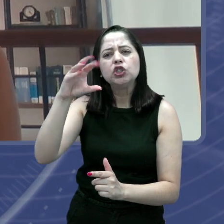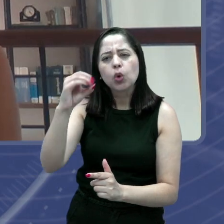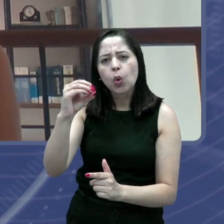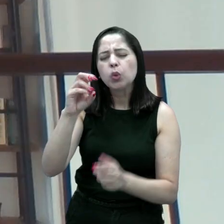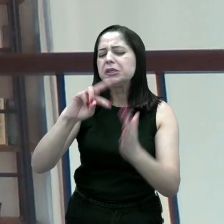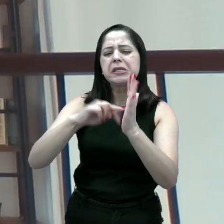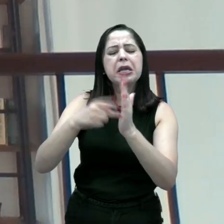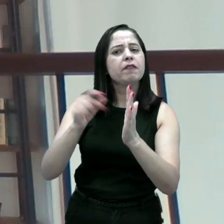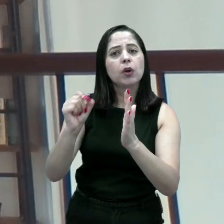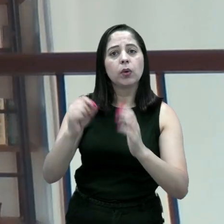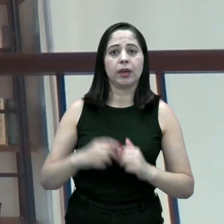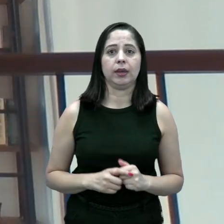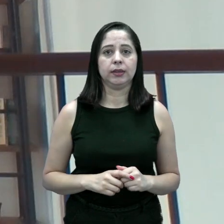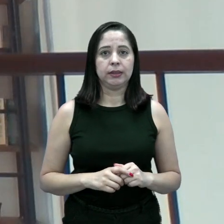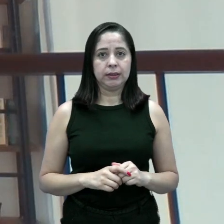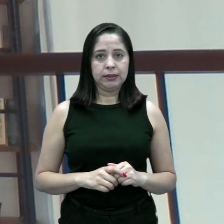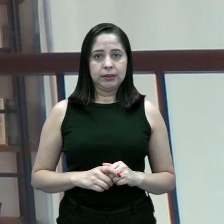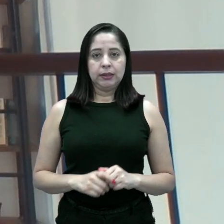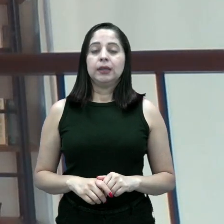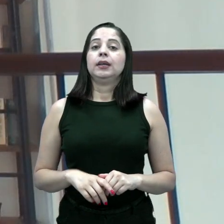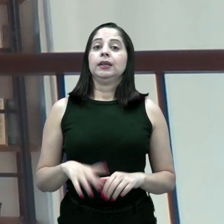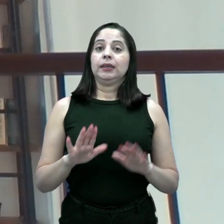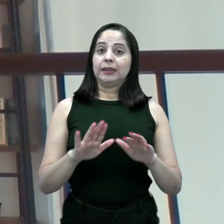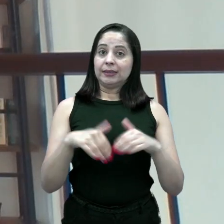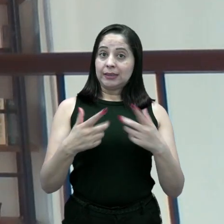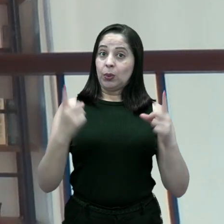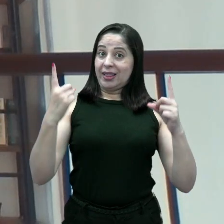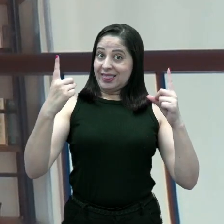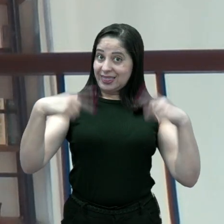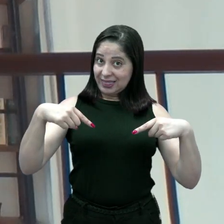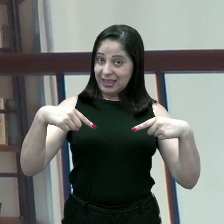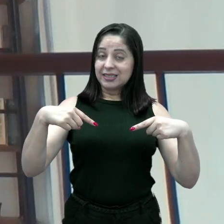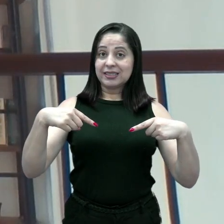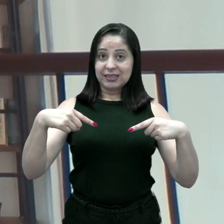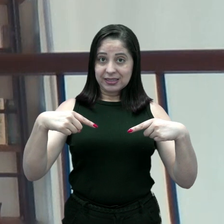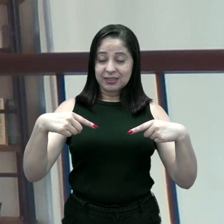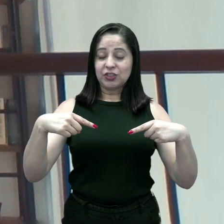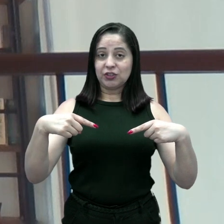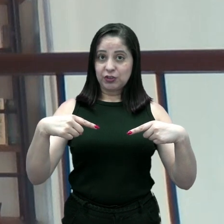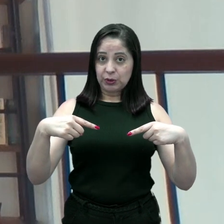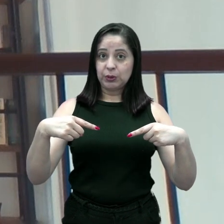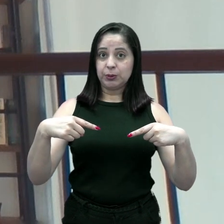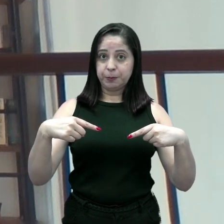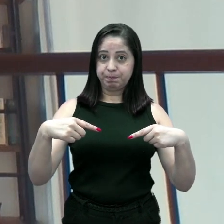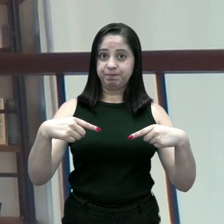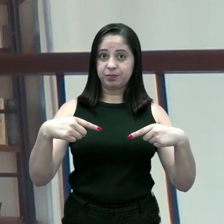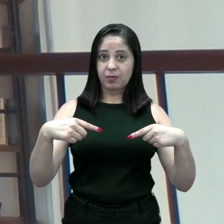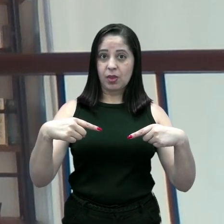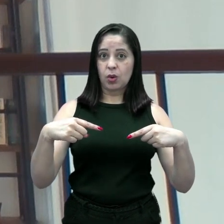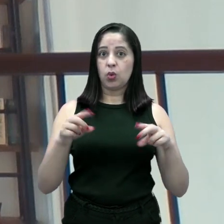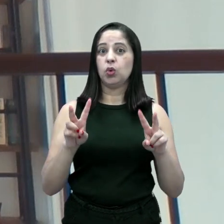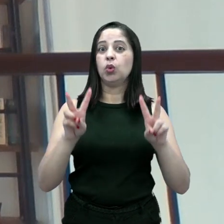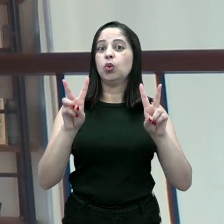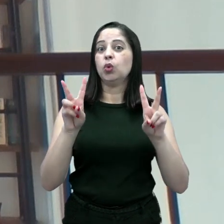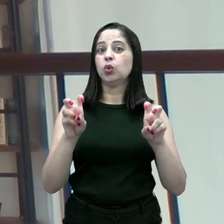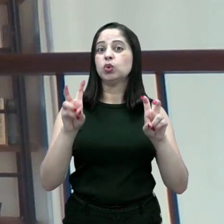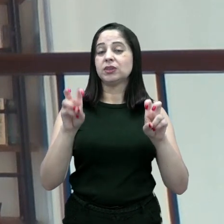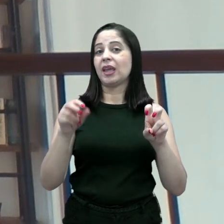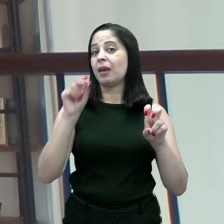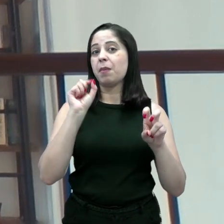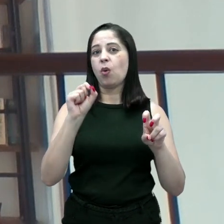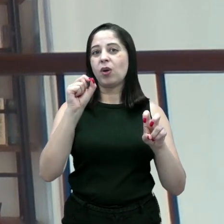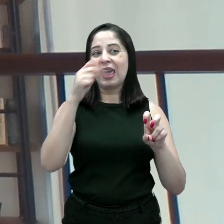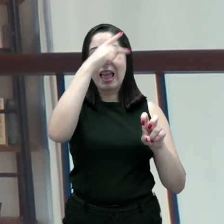Então, é um grande desafio contemporâneo, a gente pode dizer, a questão dos deslocamentos